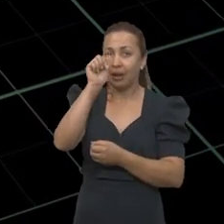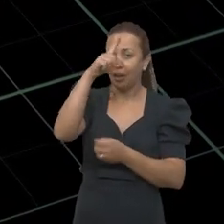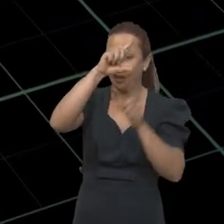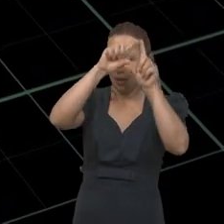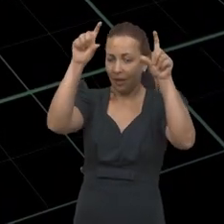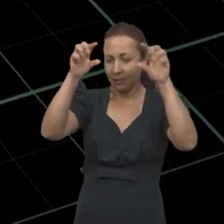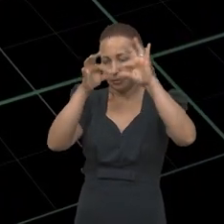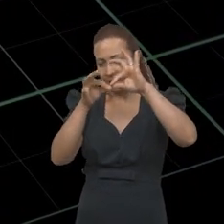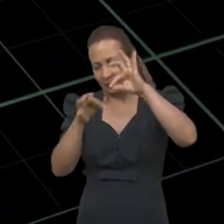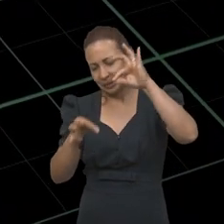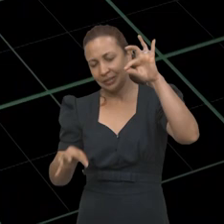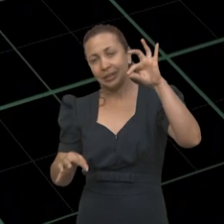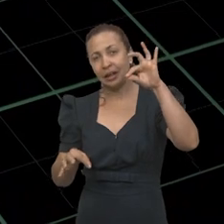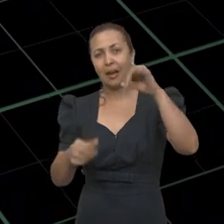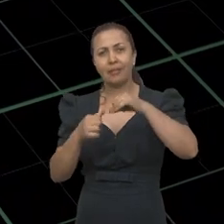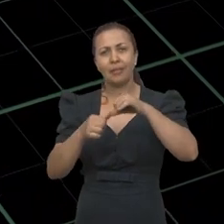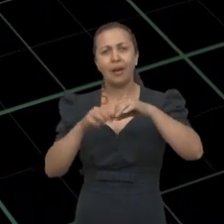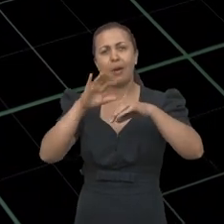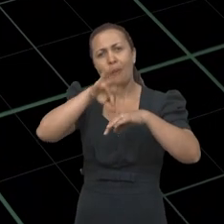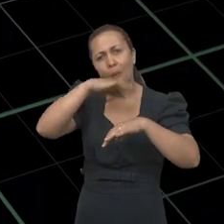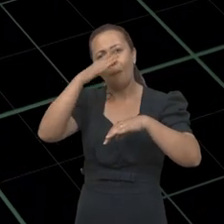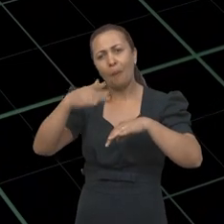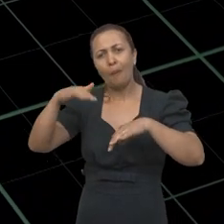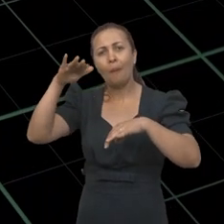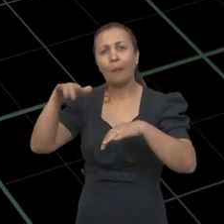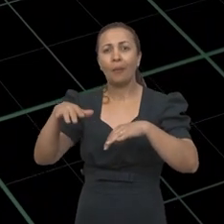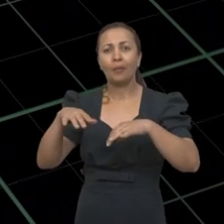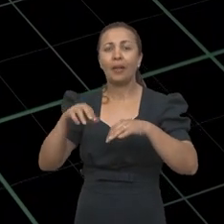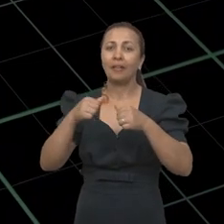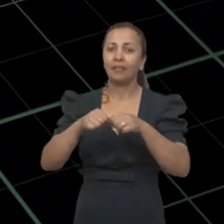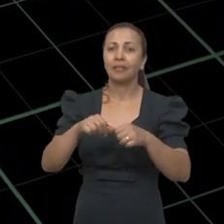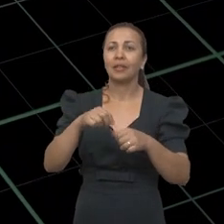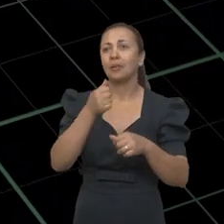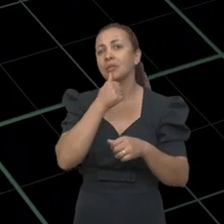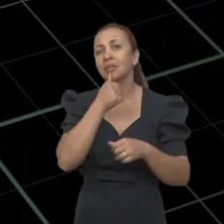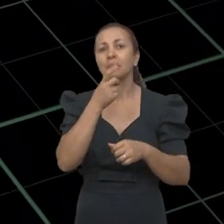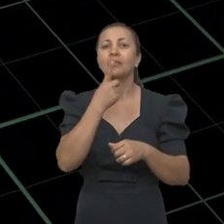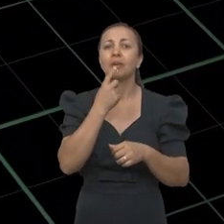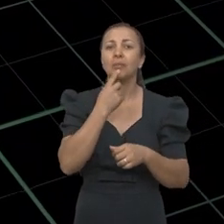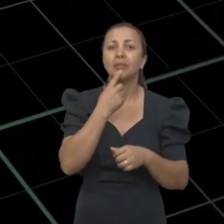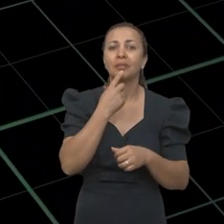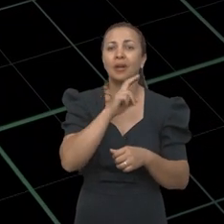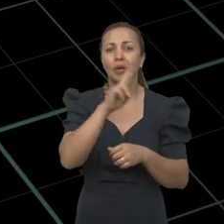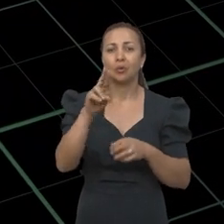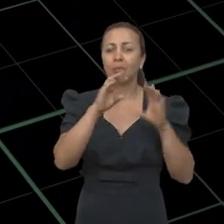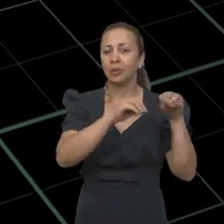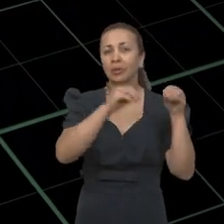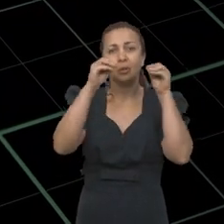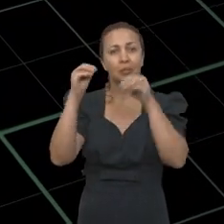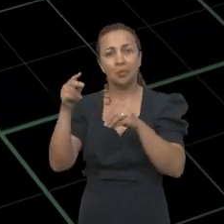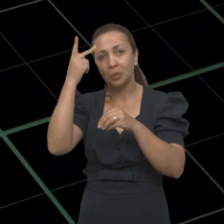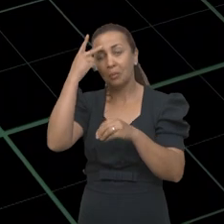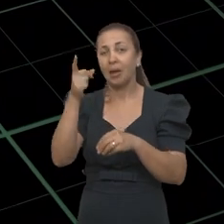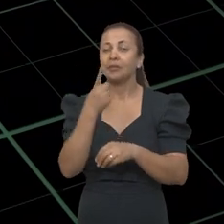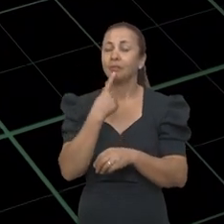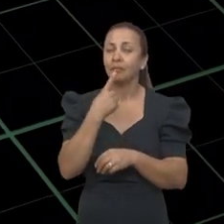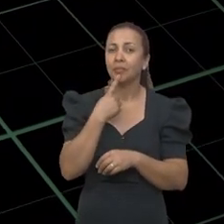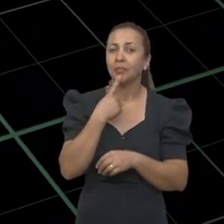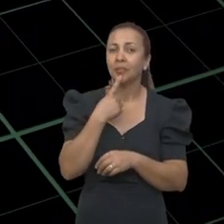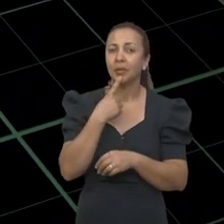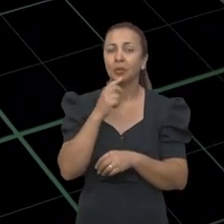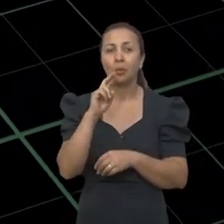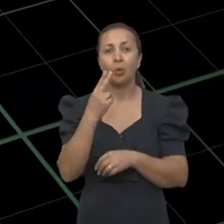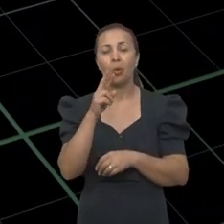ficando próximo a comprimento de onda mais longos por exemplo vermelho por isso que o nome chama-se deslocamento para o vermelho